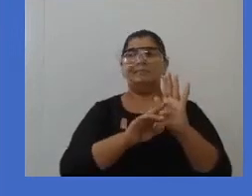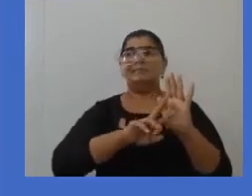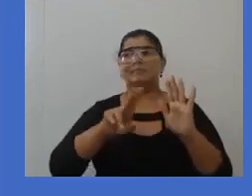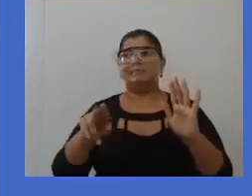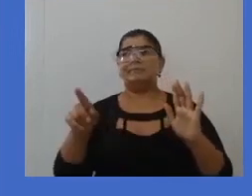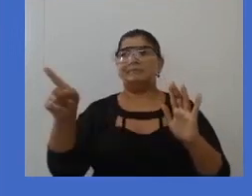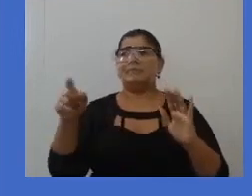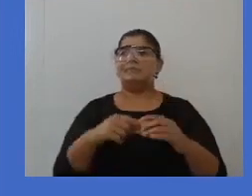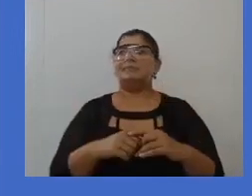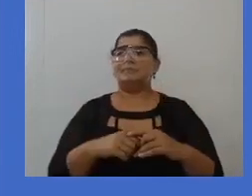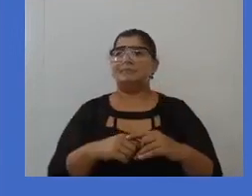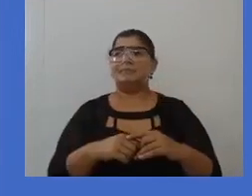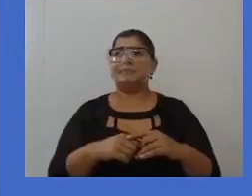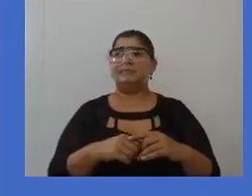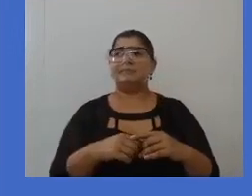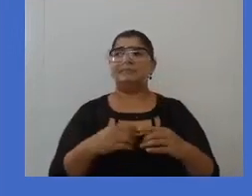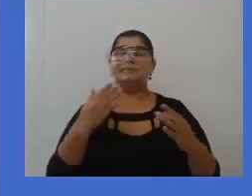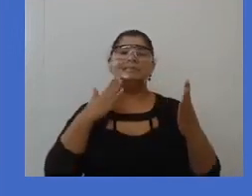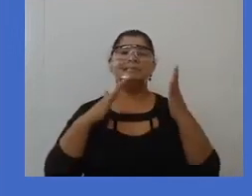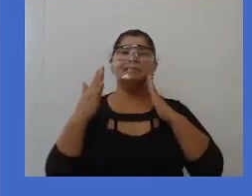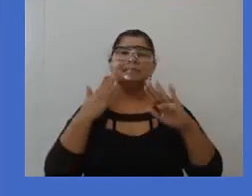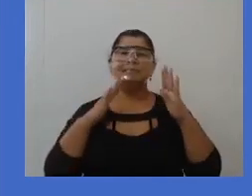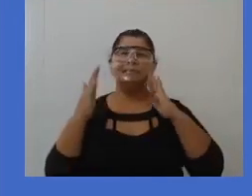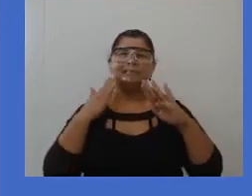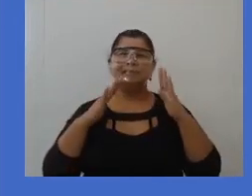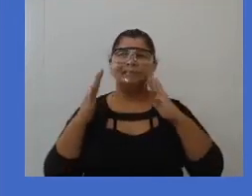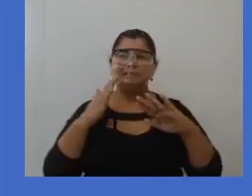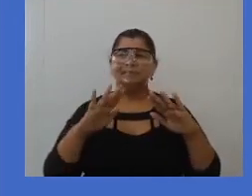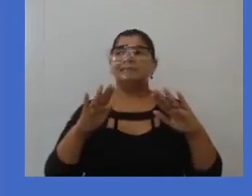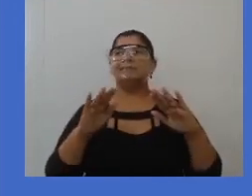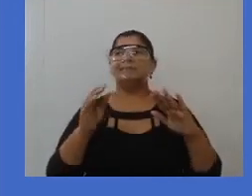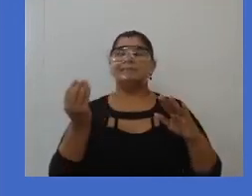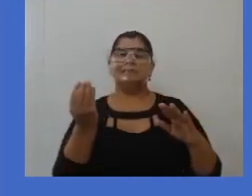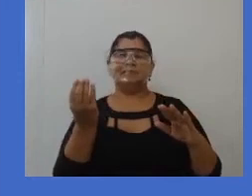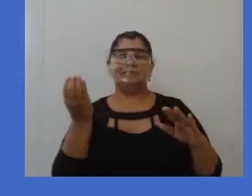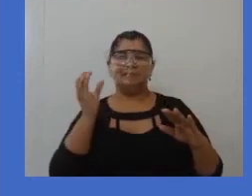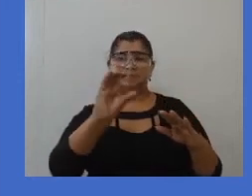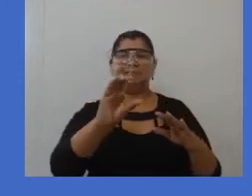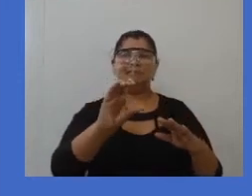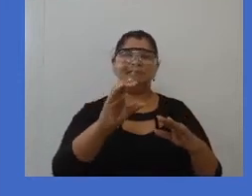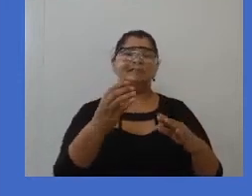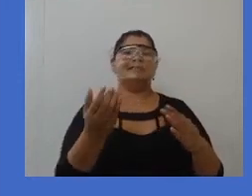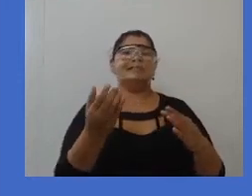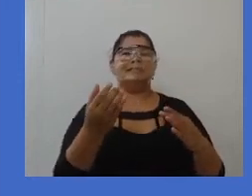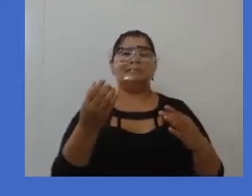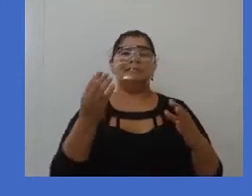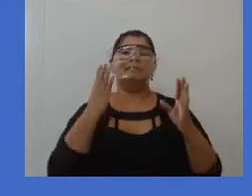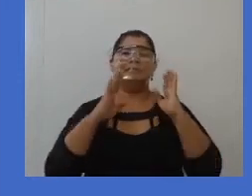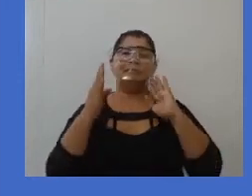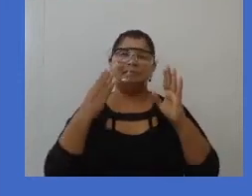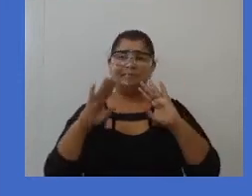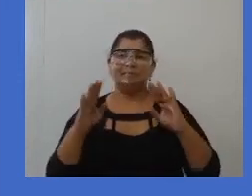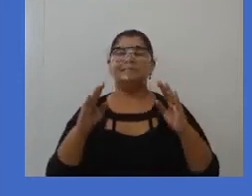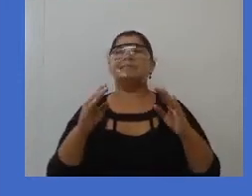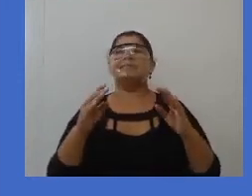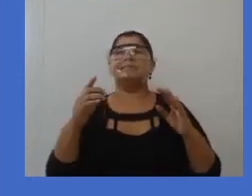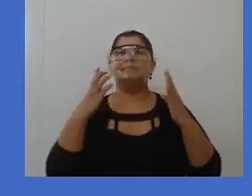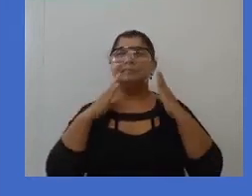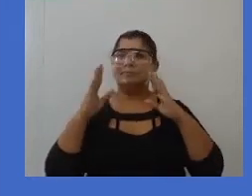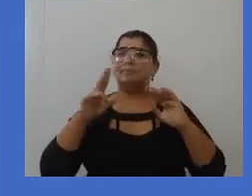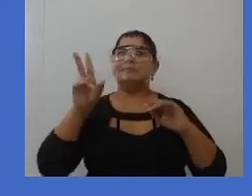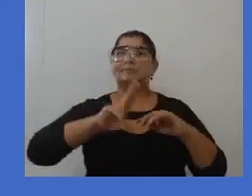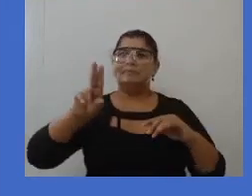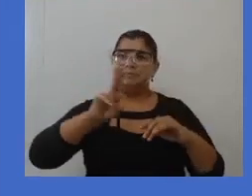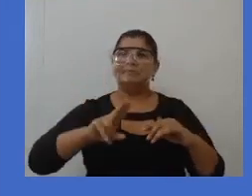primeiro? O primeiro é esse aí. Dá uma olhada. Uma postagem de Facebook. O Facebook ainda está sendo